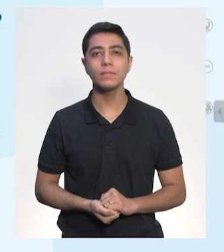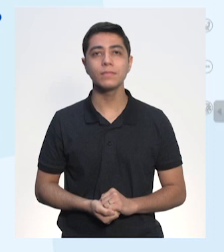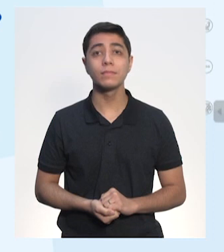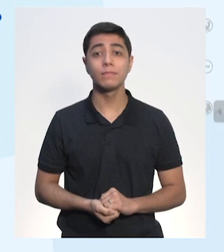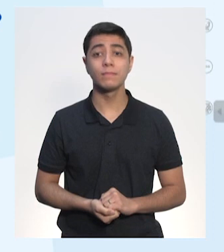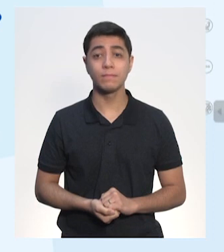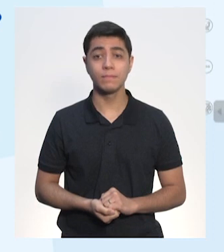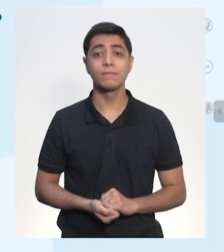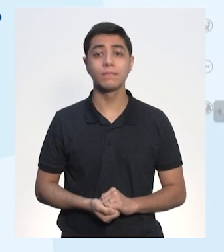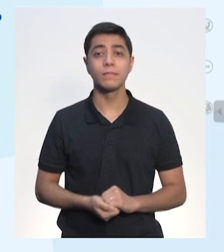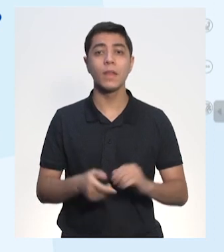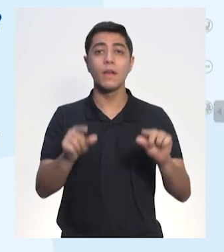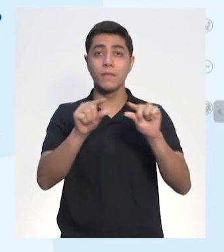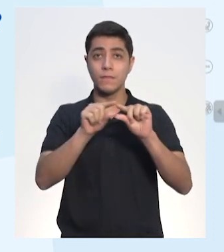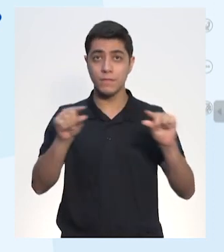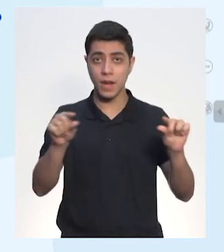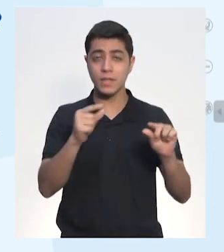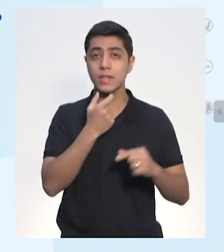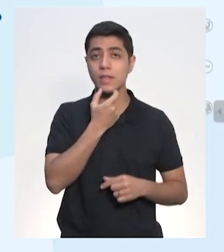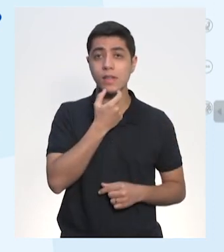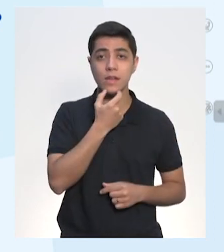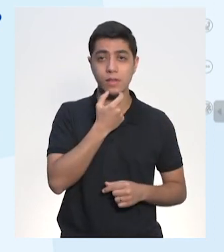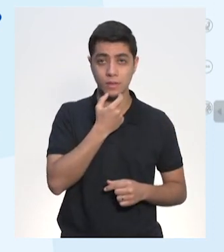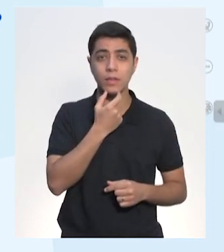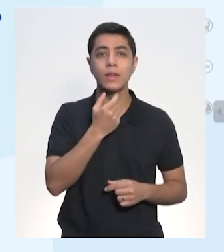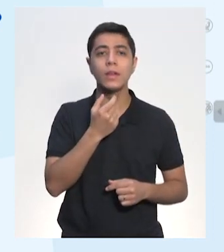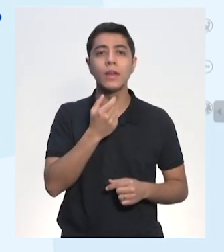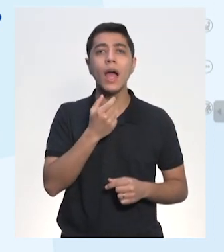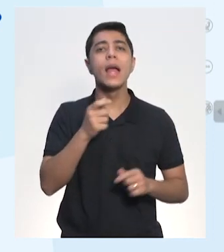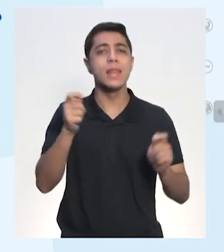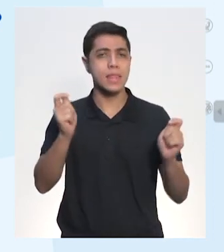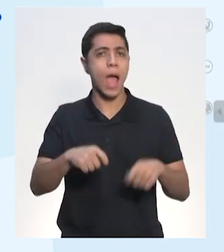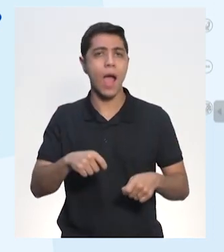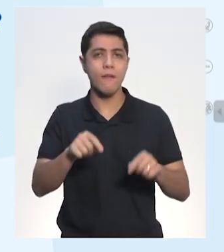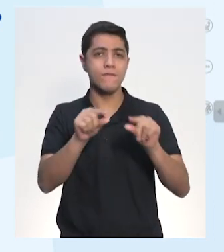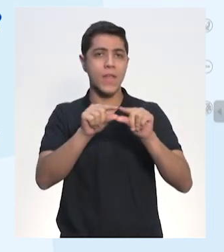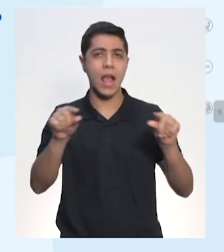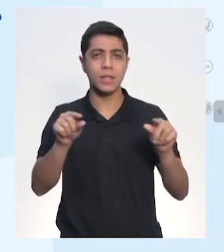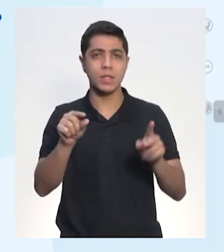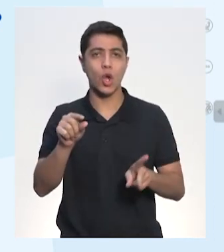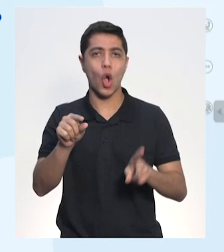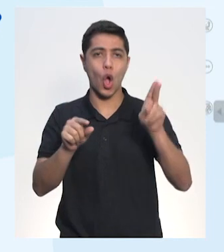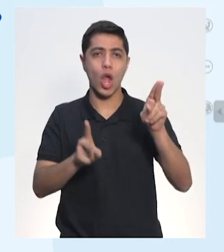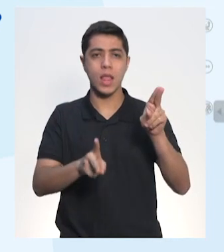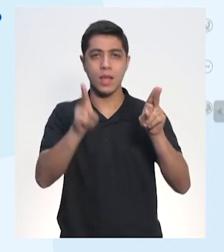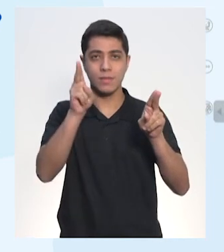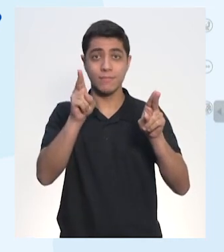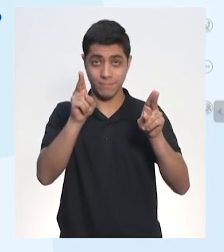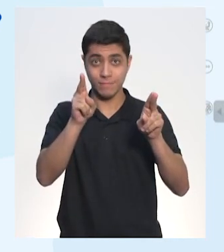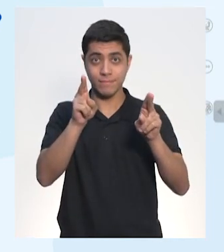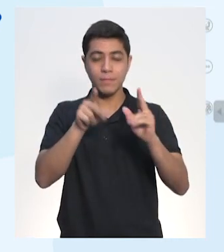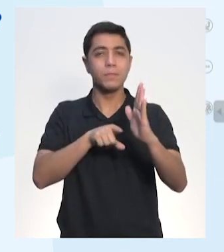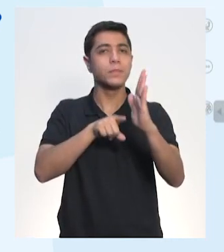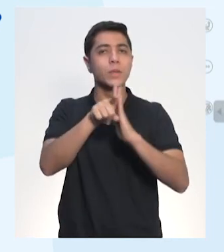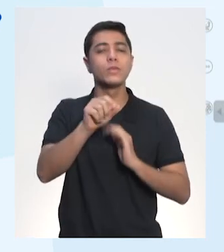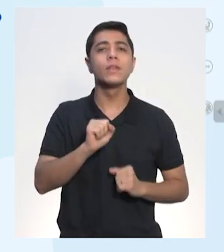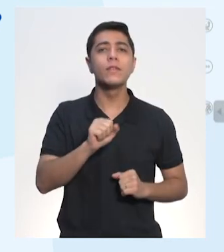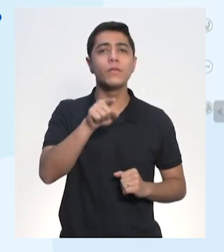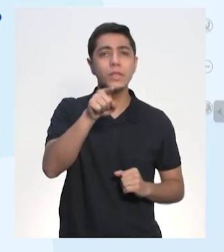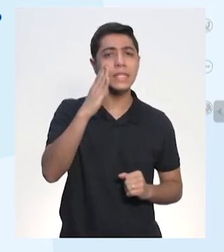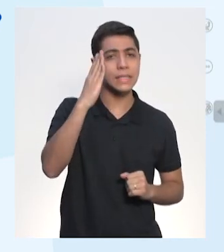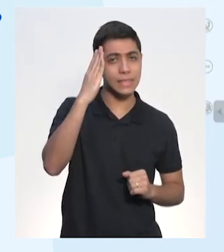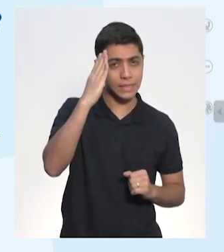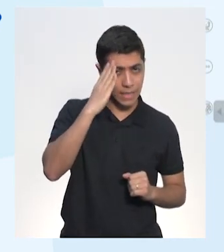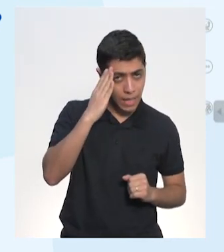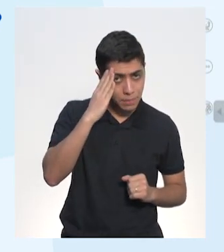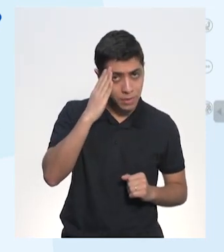you can light... isso. Você sabia, aqui dá para a gente cortar. Você sabia que você pode, you can light, a light